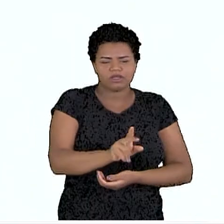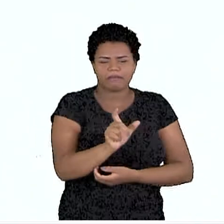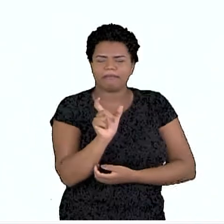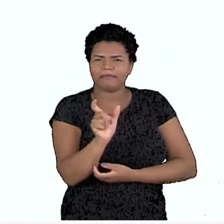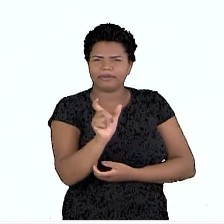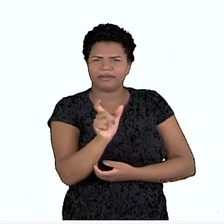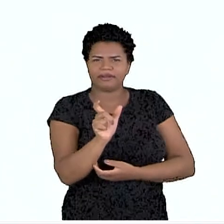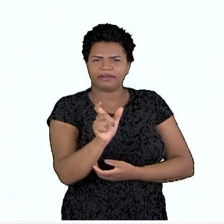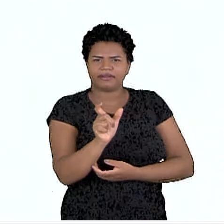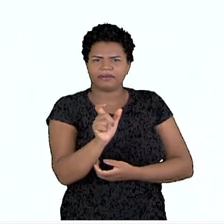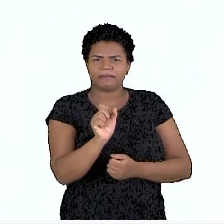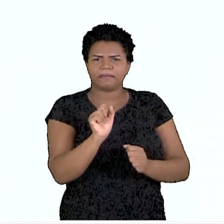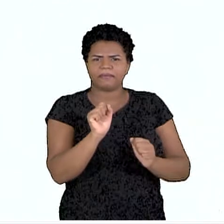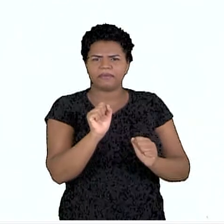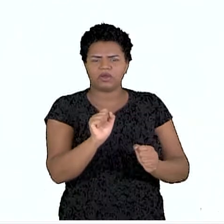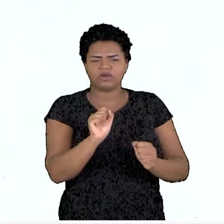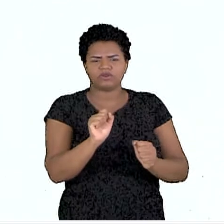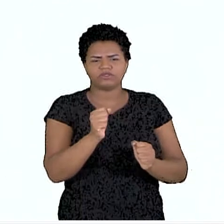que possam